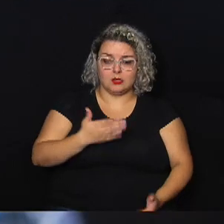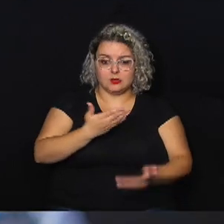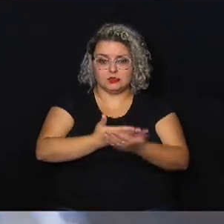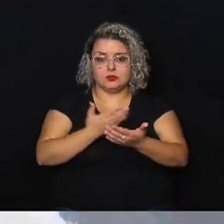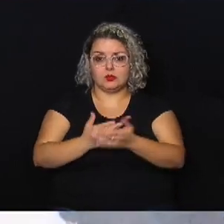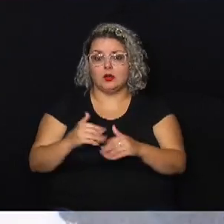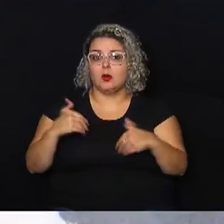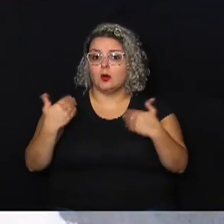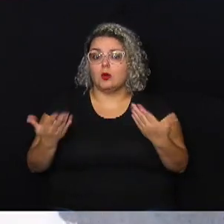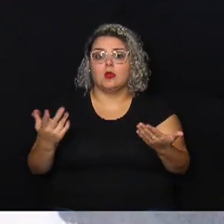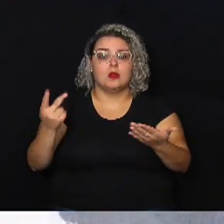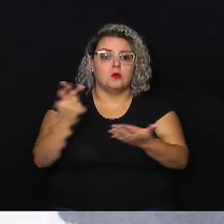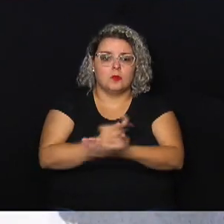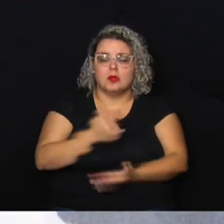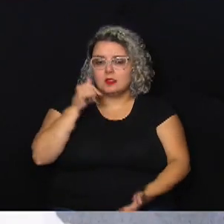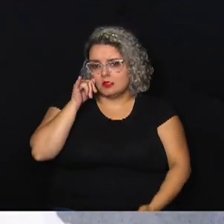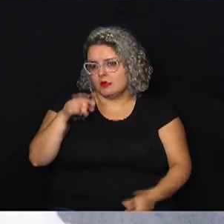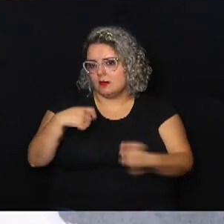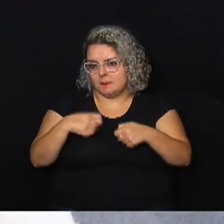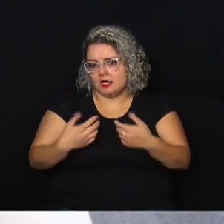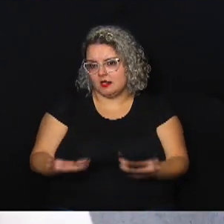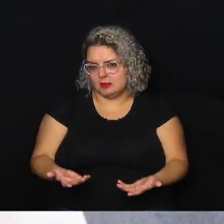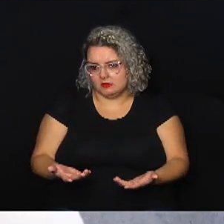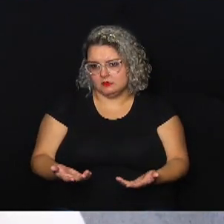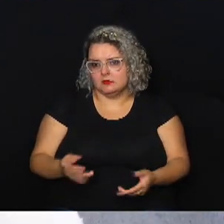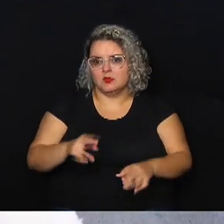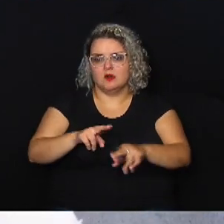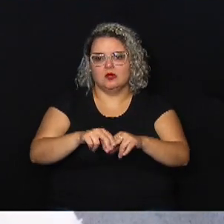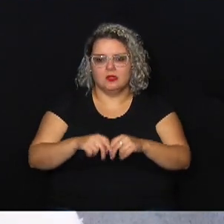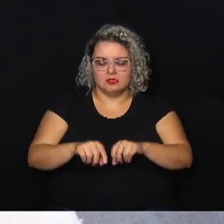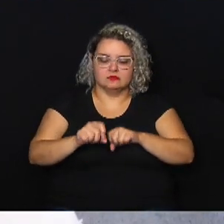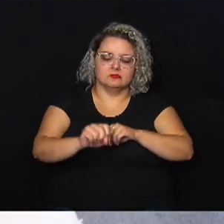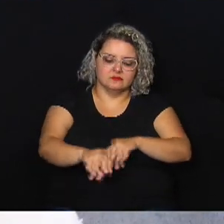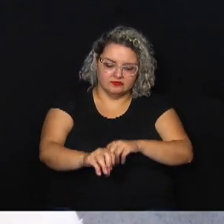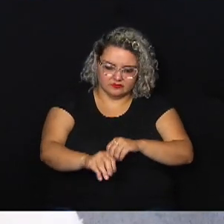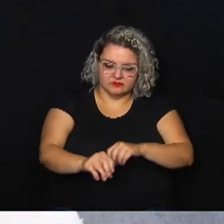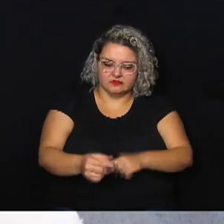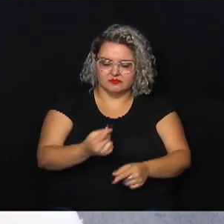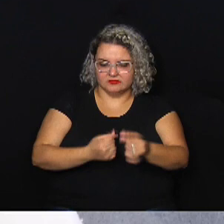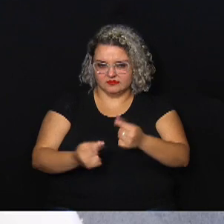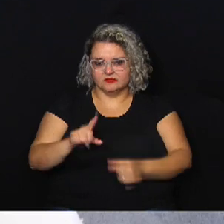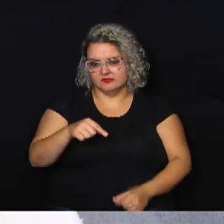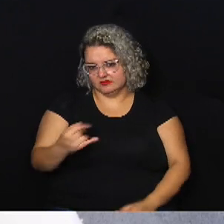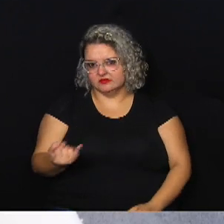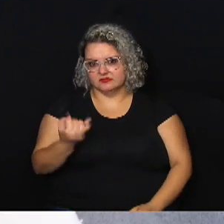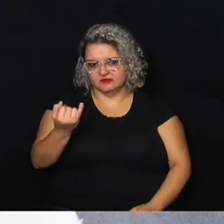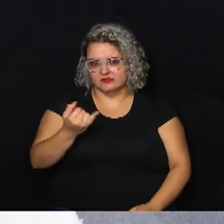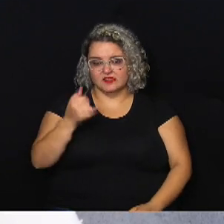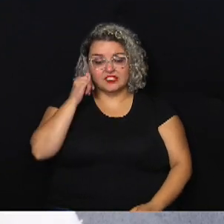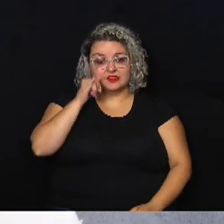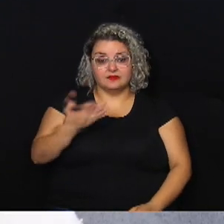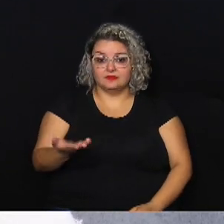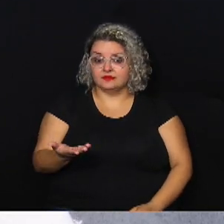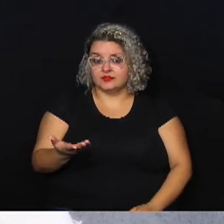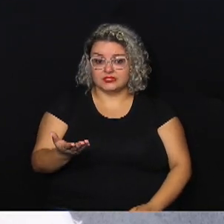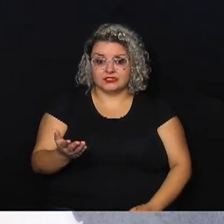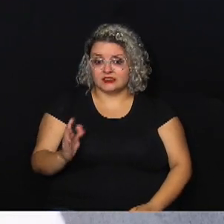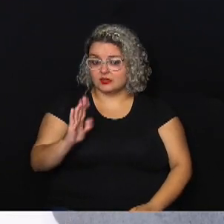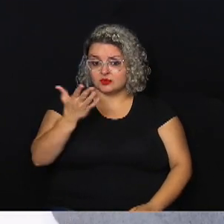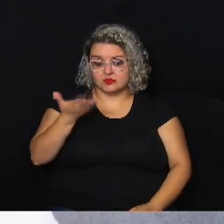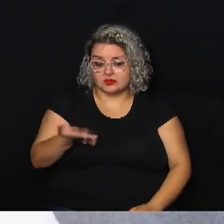os erros que a gente deve evitar. Por isso, a educação financeira é relevante. Você evita cometer erros durante toda a sua